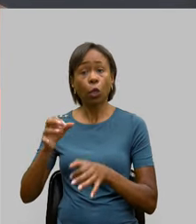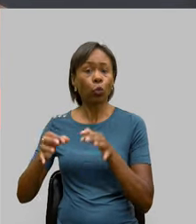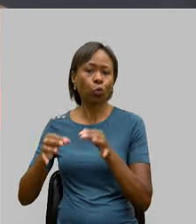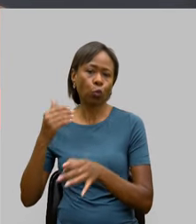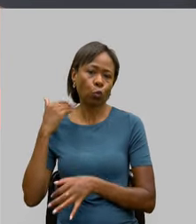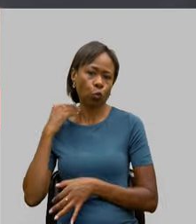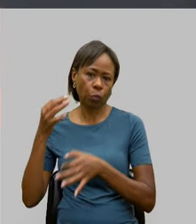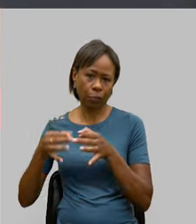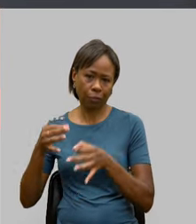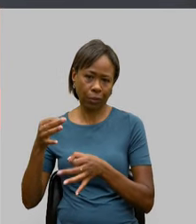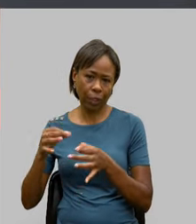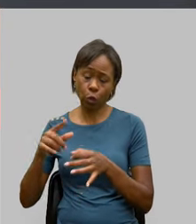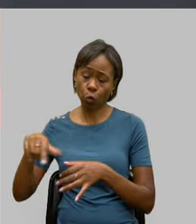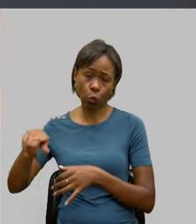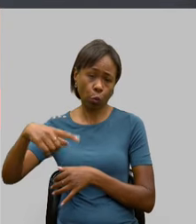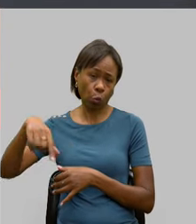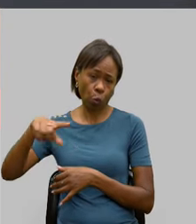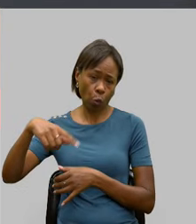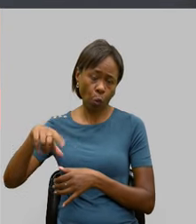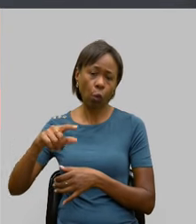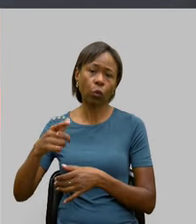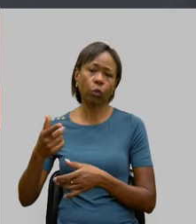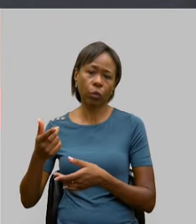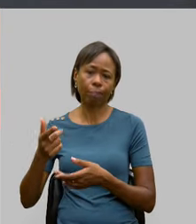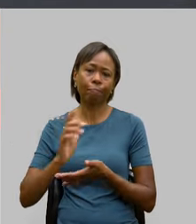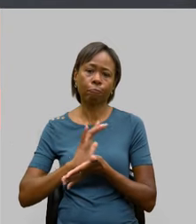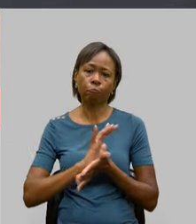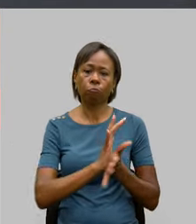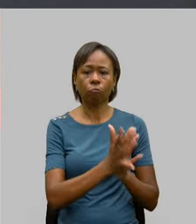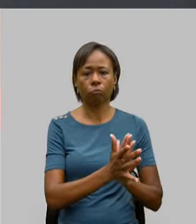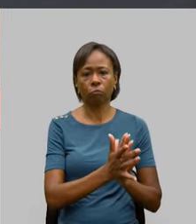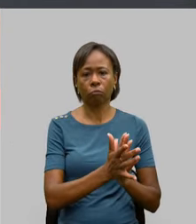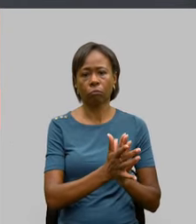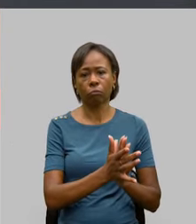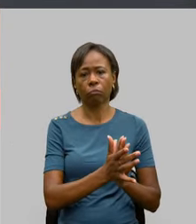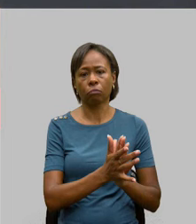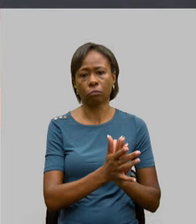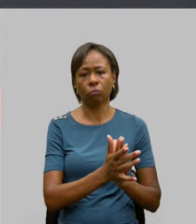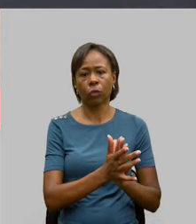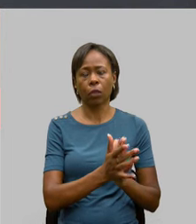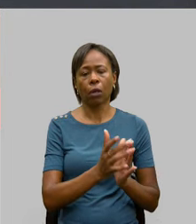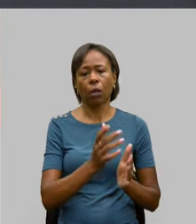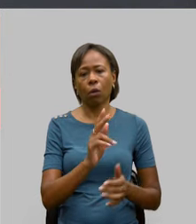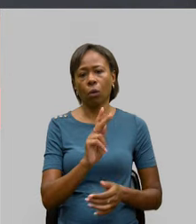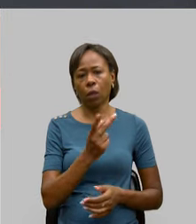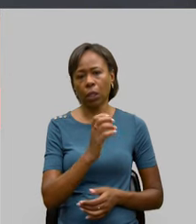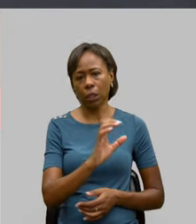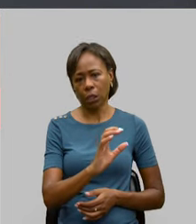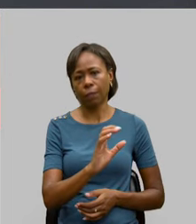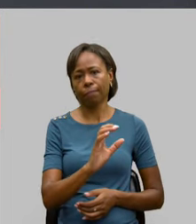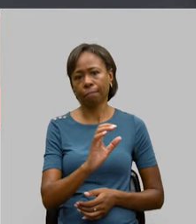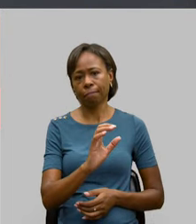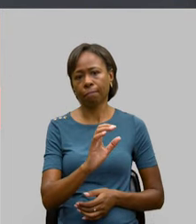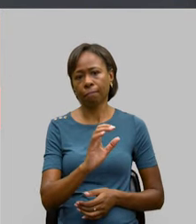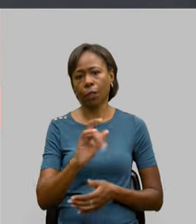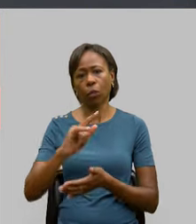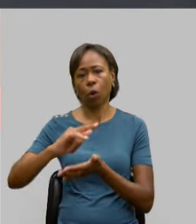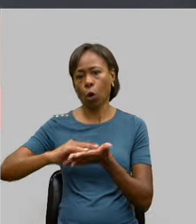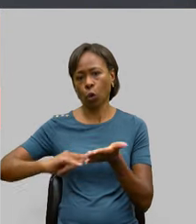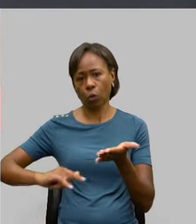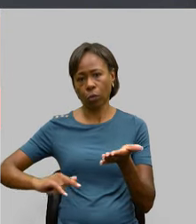Eles resolveram a a vida do meu filho Naquele dia naquele documento Eles derrubaram o HC do